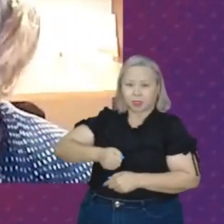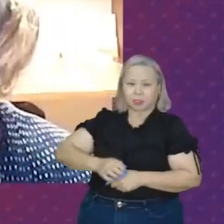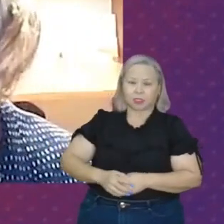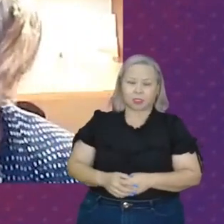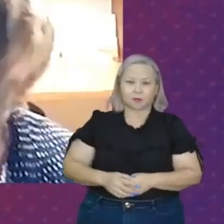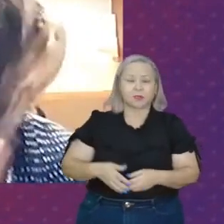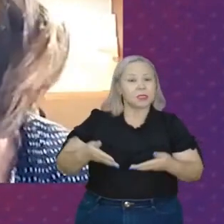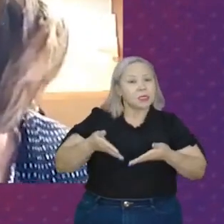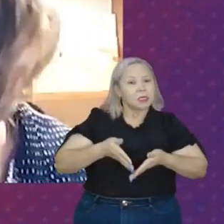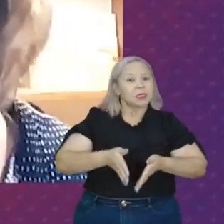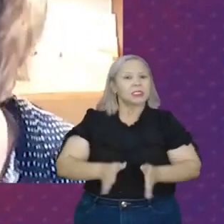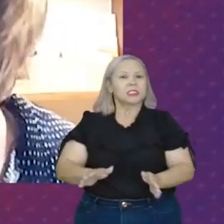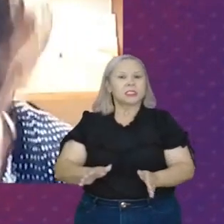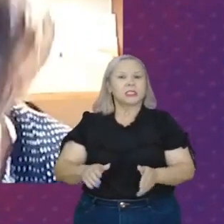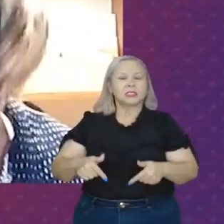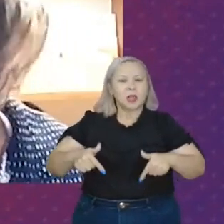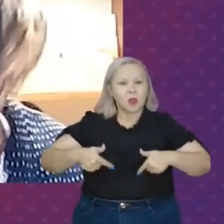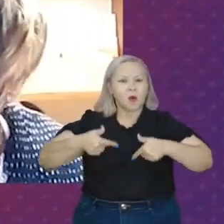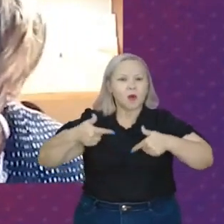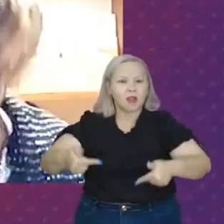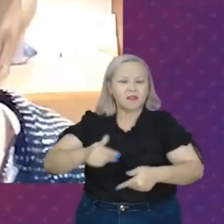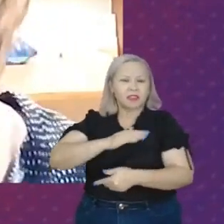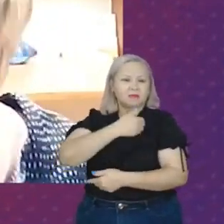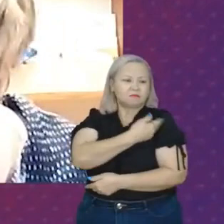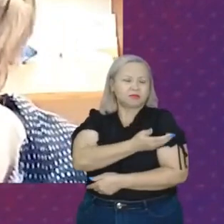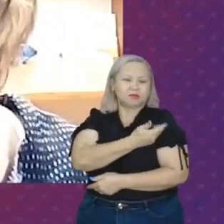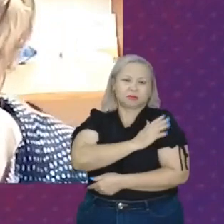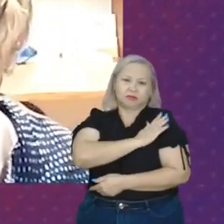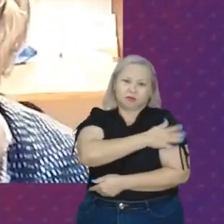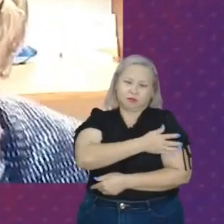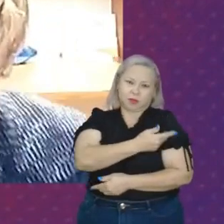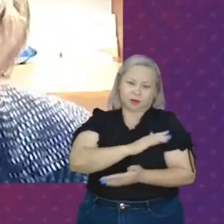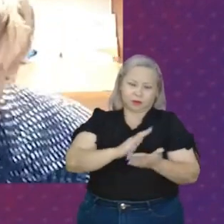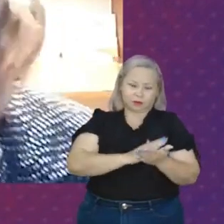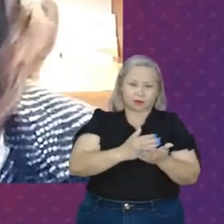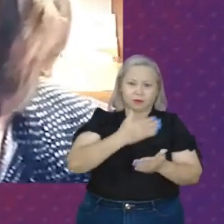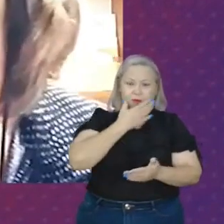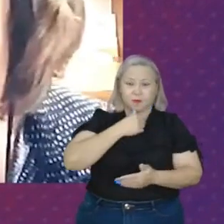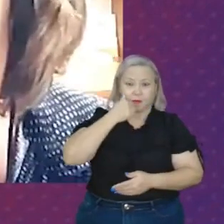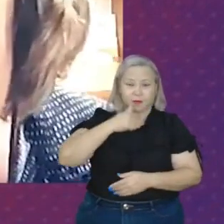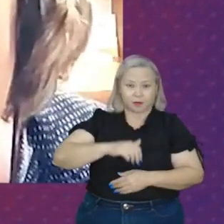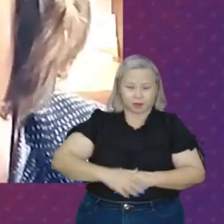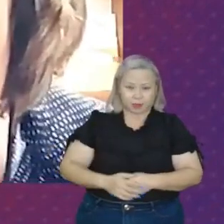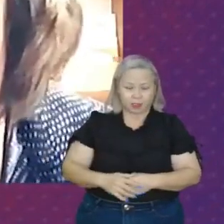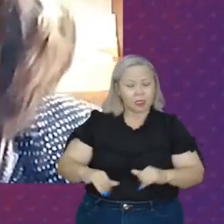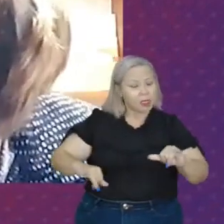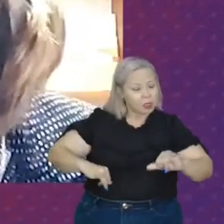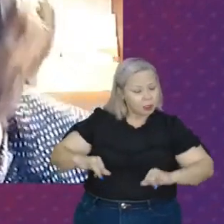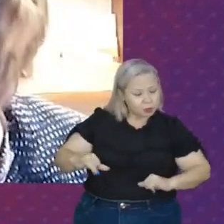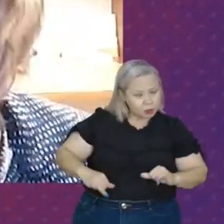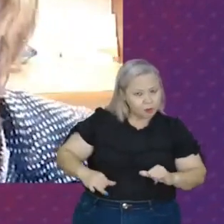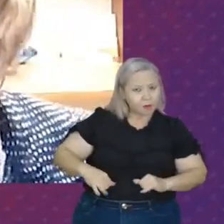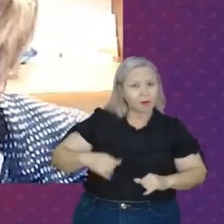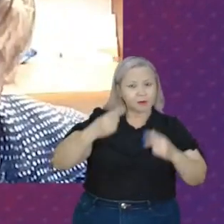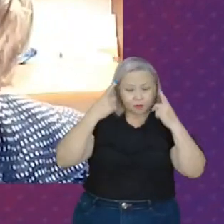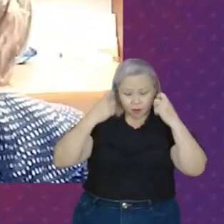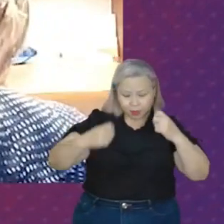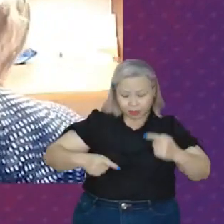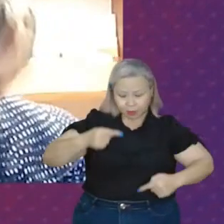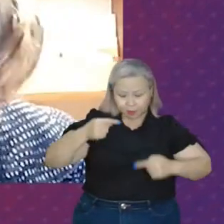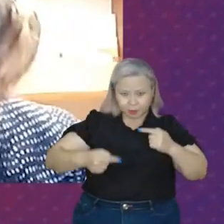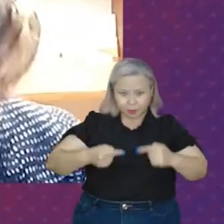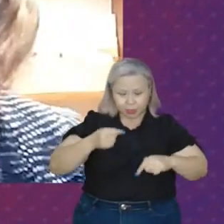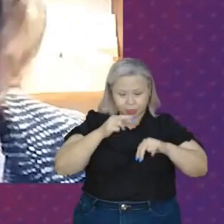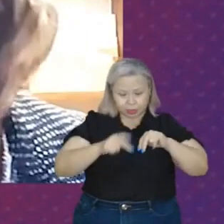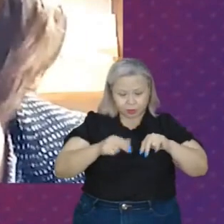nasceu enfrentando a misoginia e o sexismo. Então, portanto, nós sofremos uma violência política de gênero no